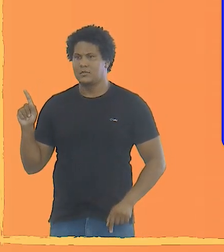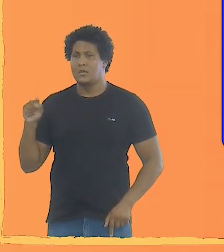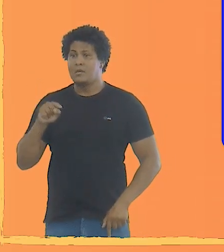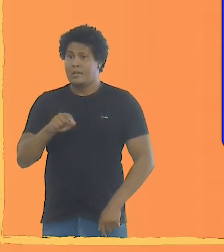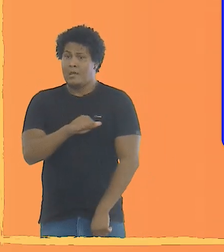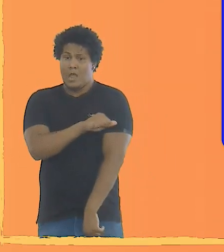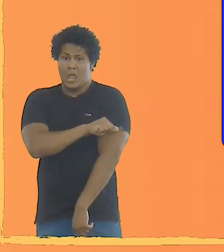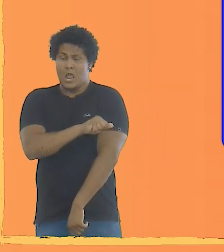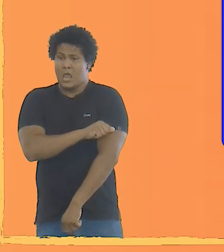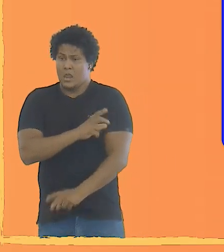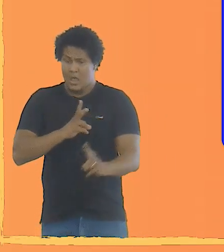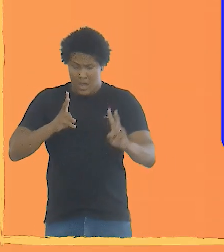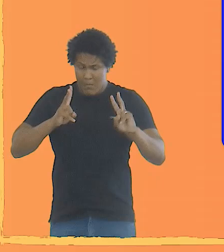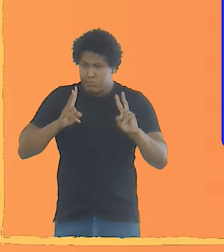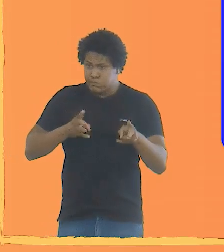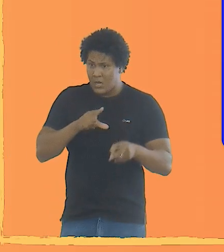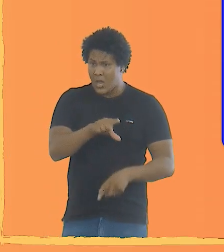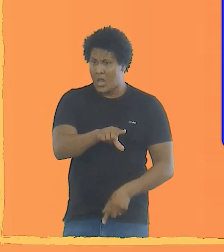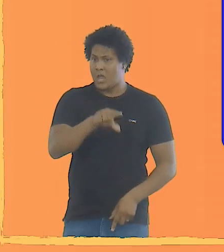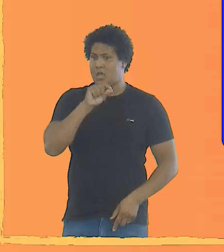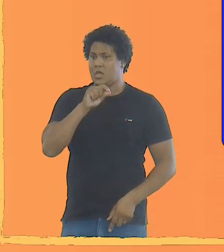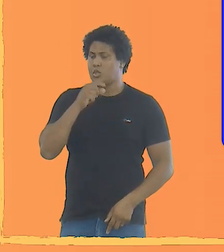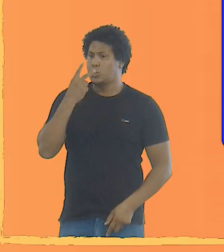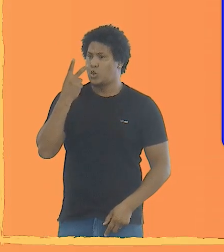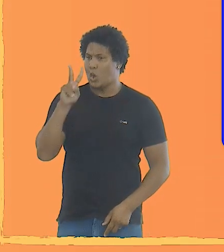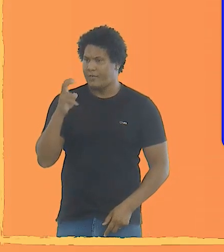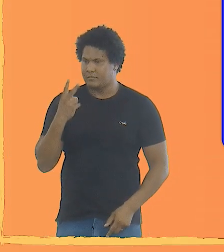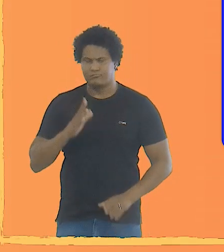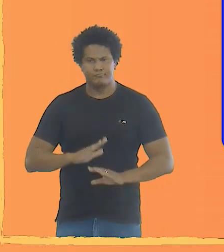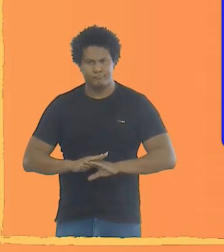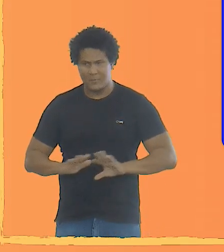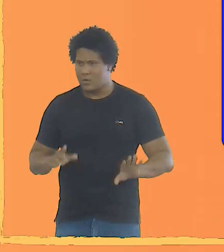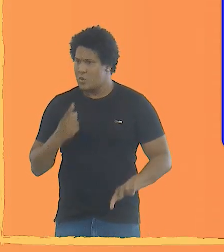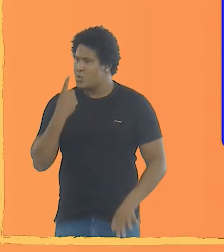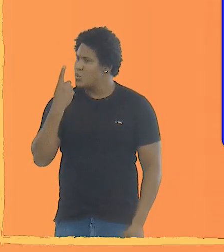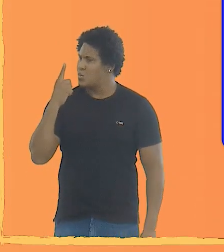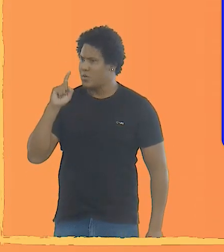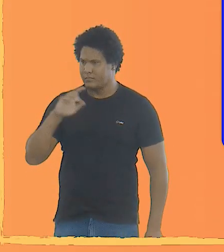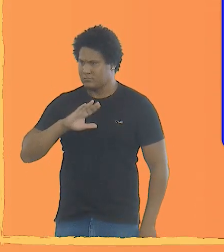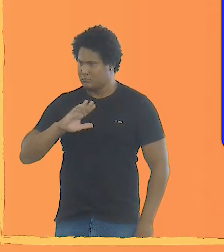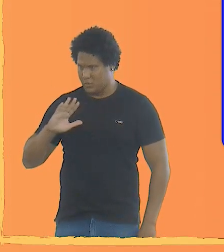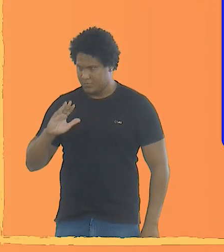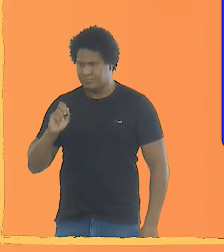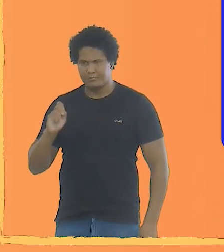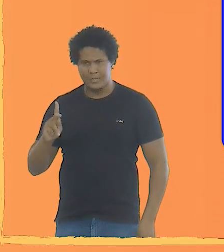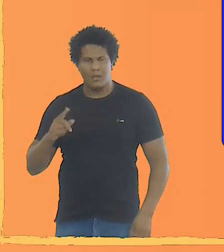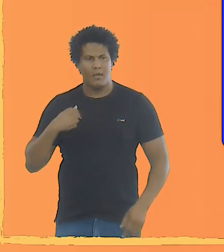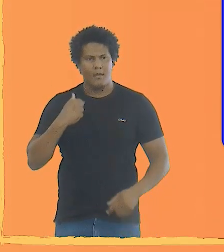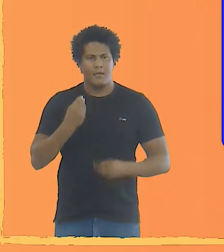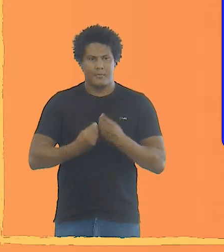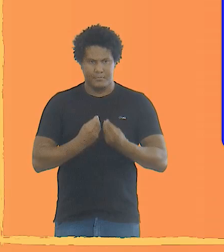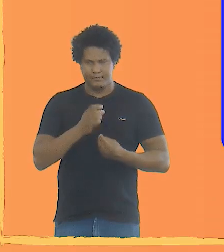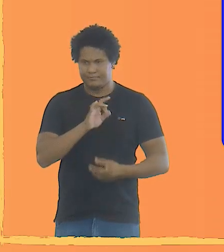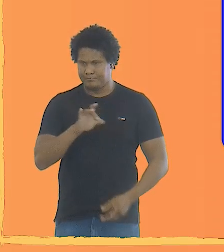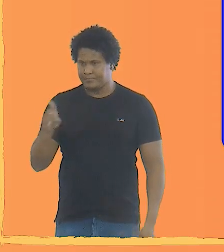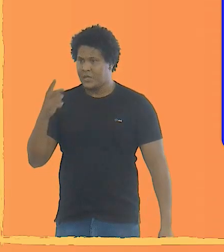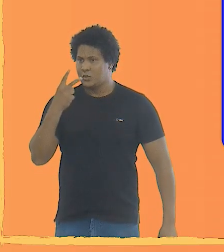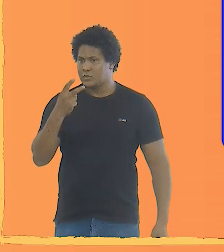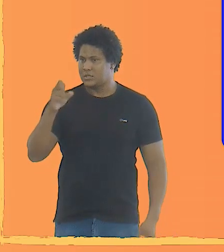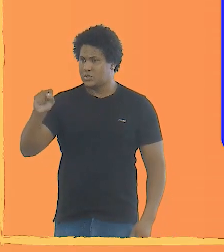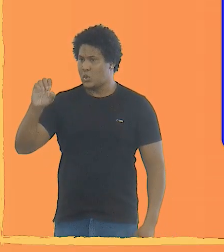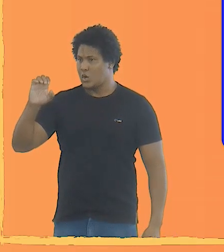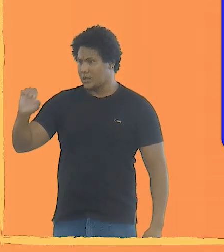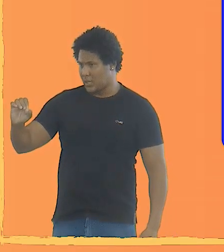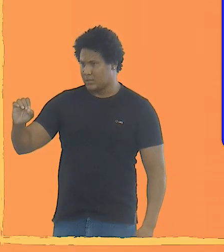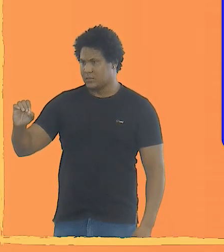não pode ser sorteado mais de uma vez. Então são 280 alunos, cada aluno só participa uma vez com um palpite. Tá certo?